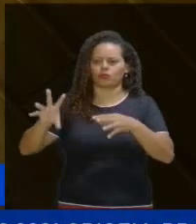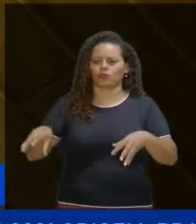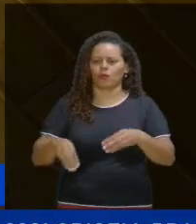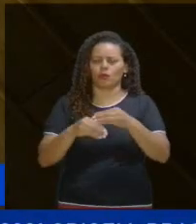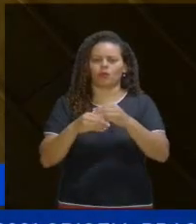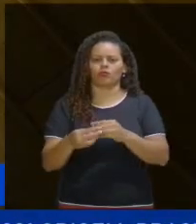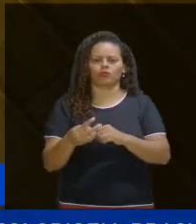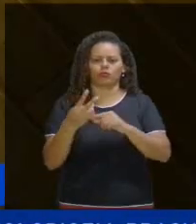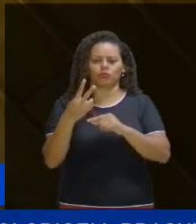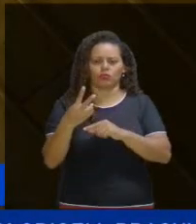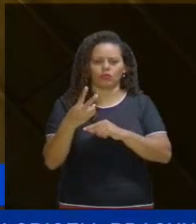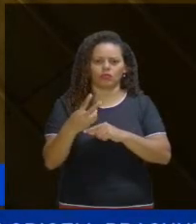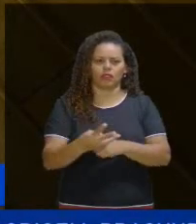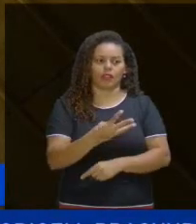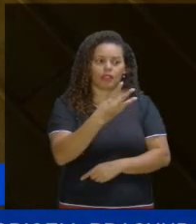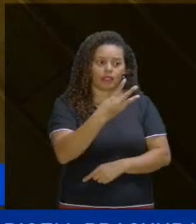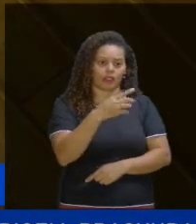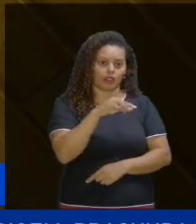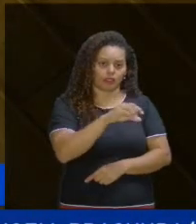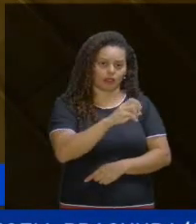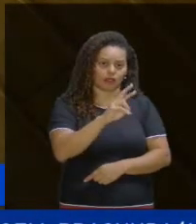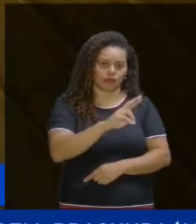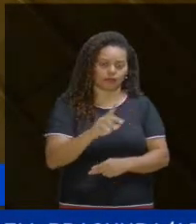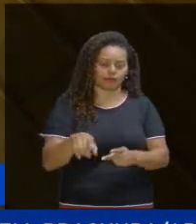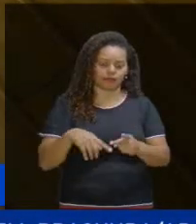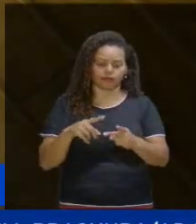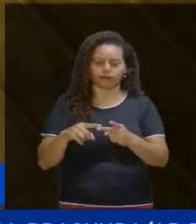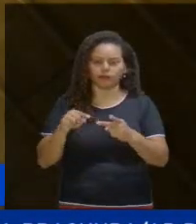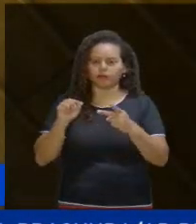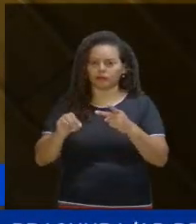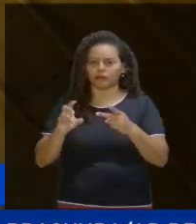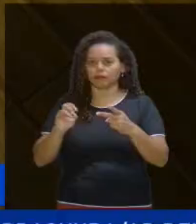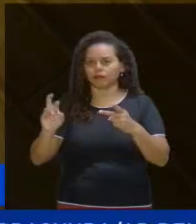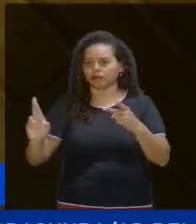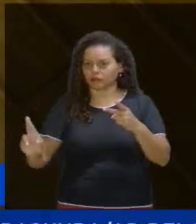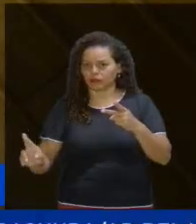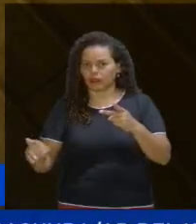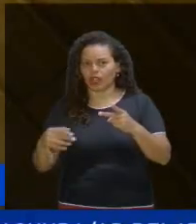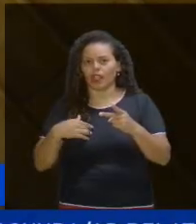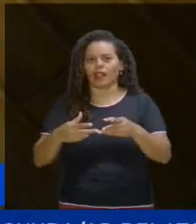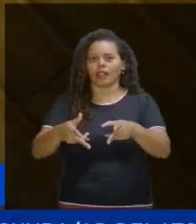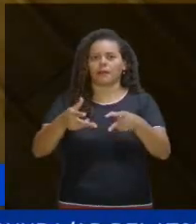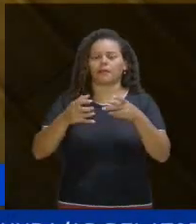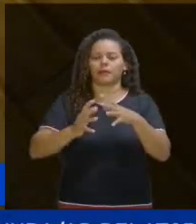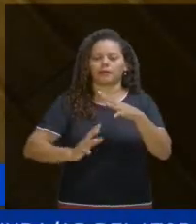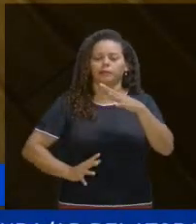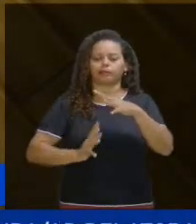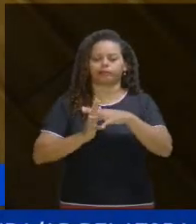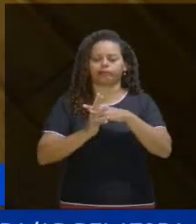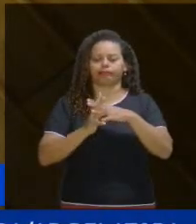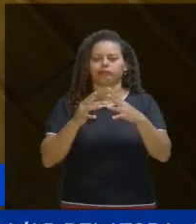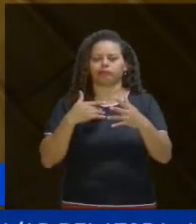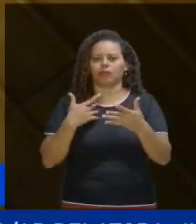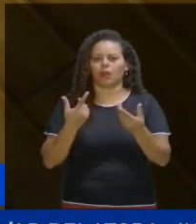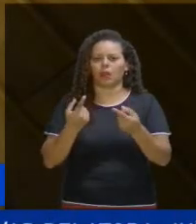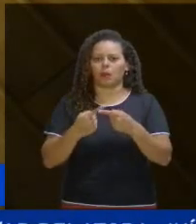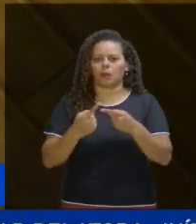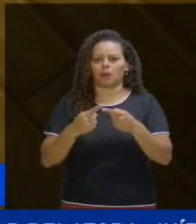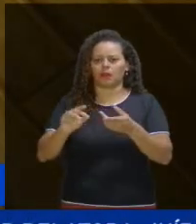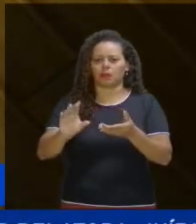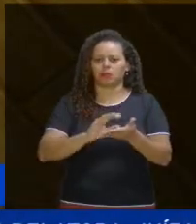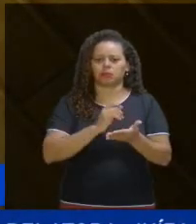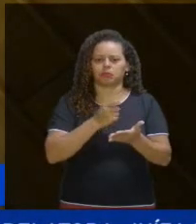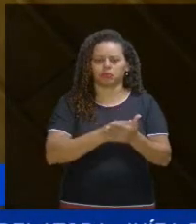valores, do de R$3.000 e mais de R$1.000, considerou que haveria uma extrapolação, que ele ultrapassou o limite para